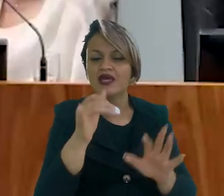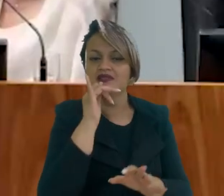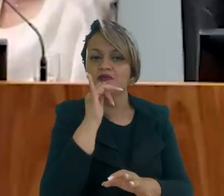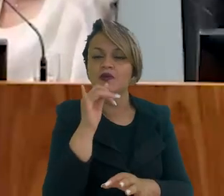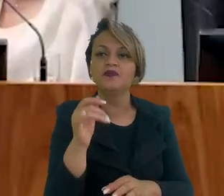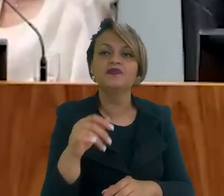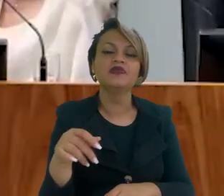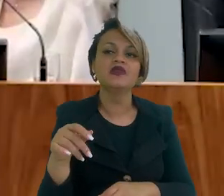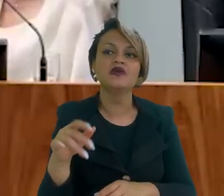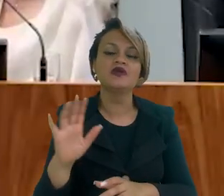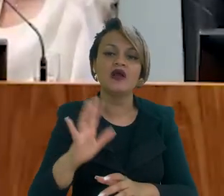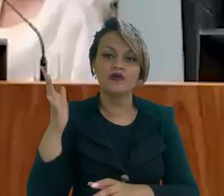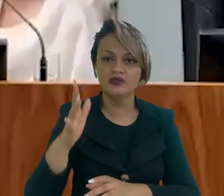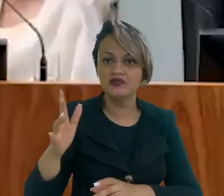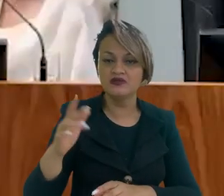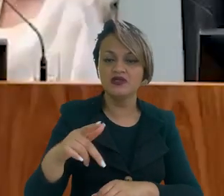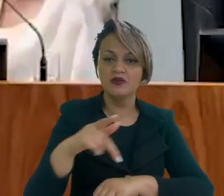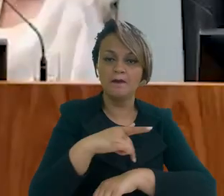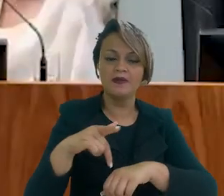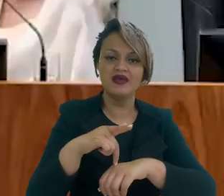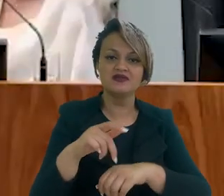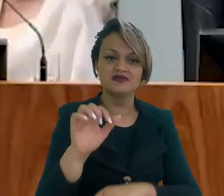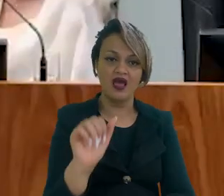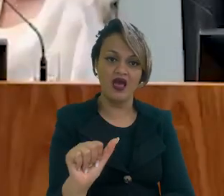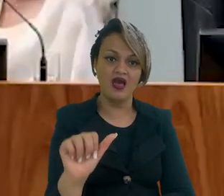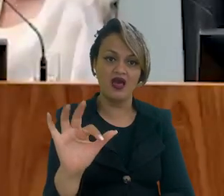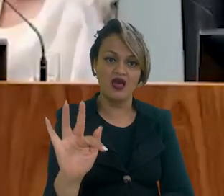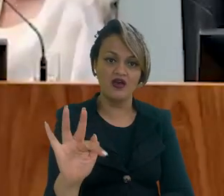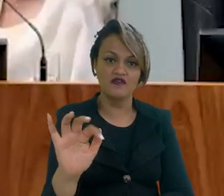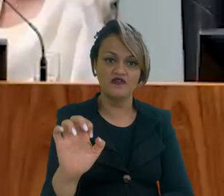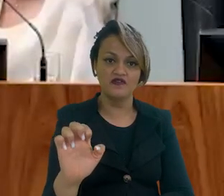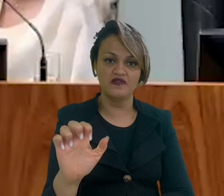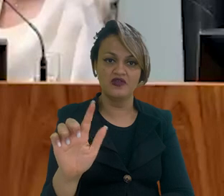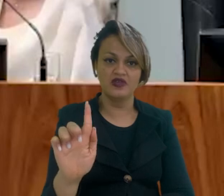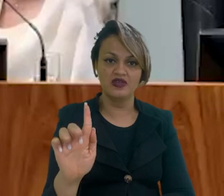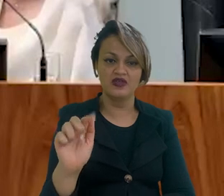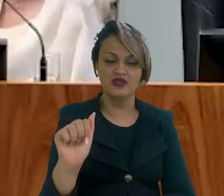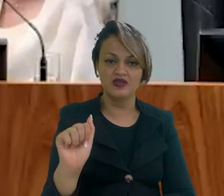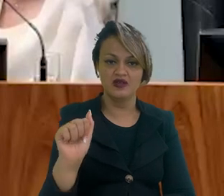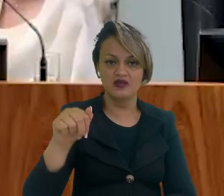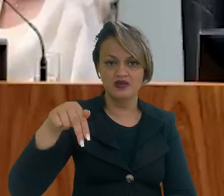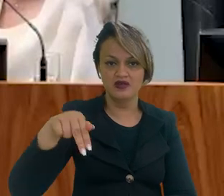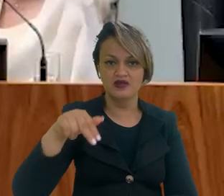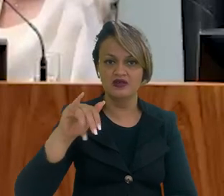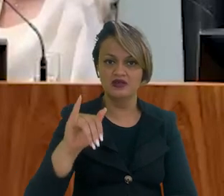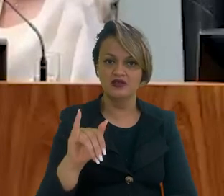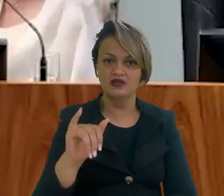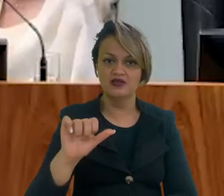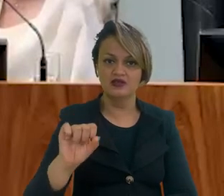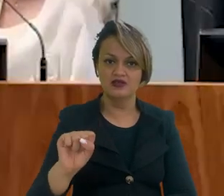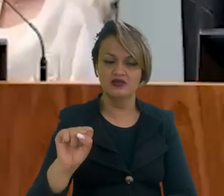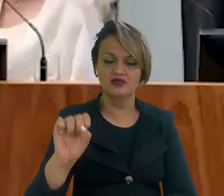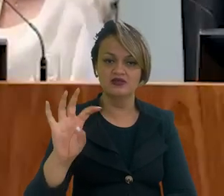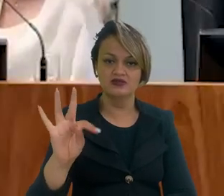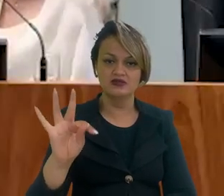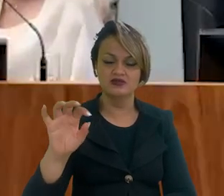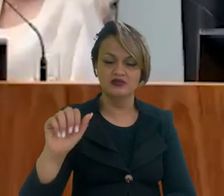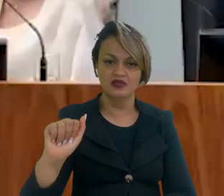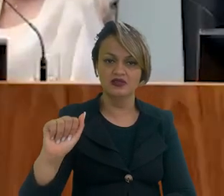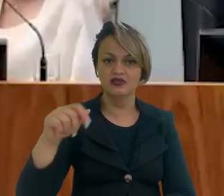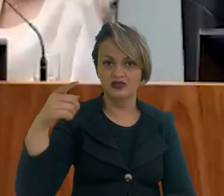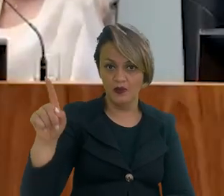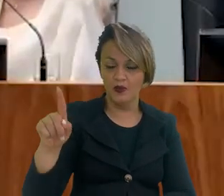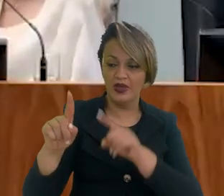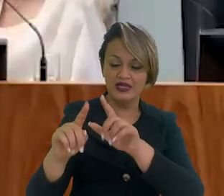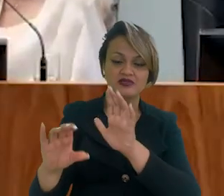país em específico não há problema nenhum nisso né porque o relatório disso não é público por exemplo um julgamentos que se fazem por juízes não Afeganistão e isso